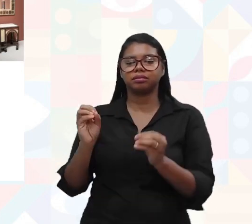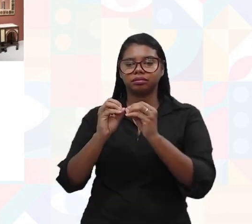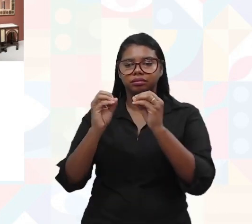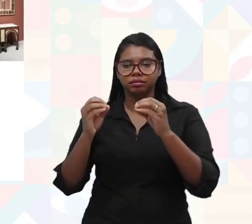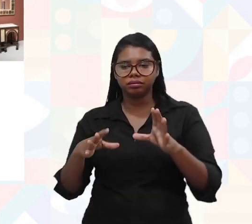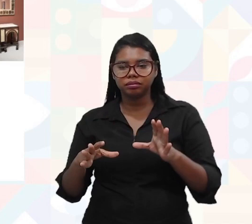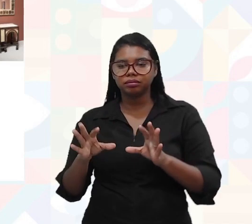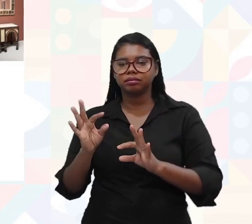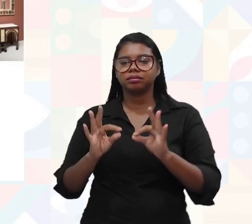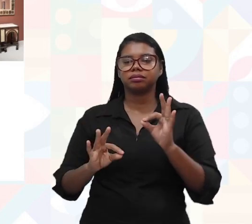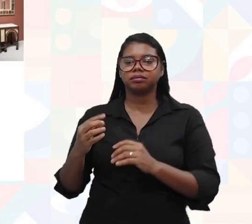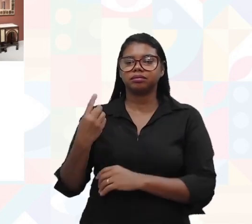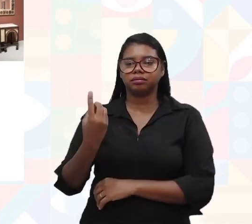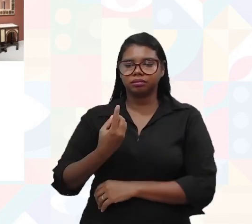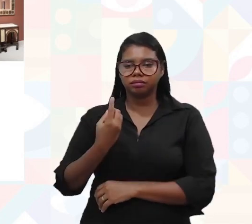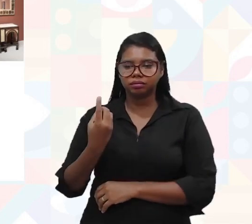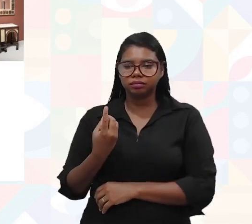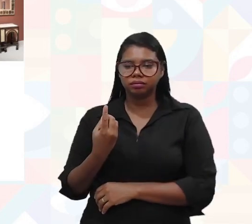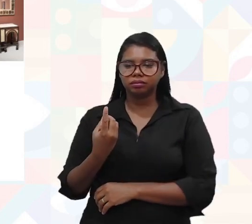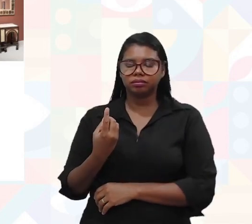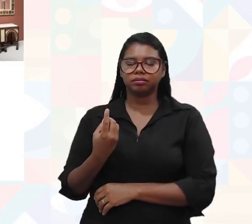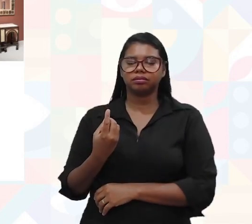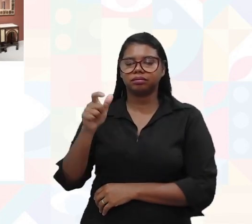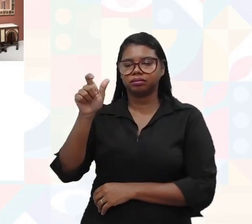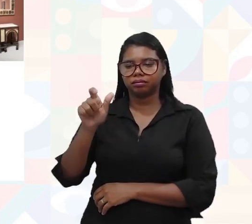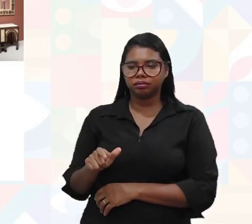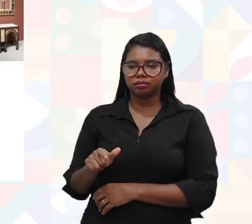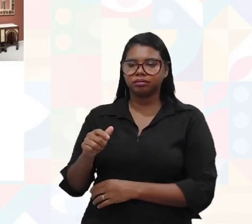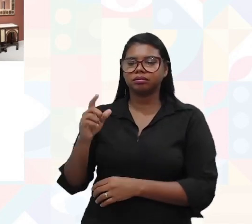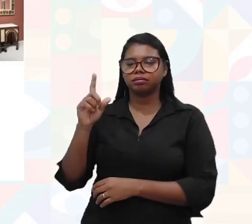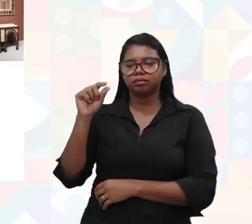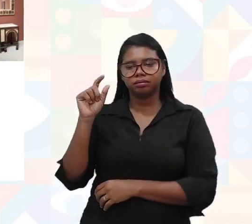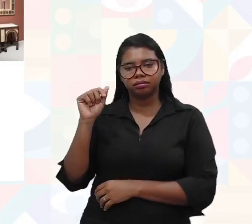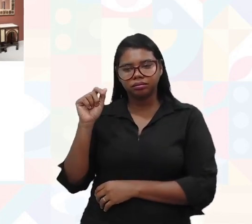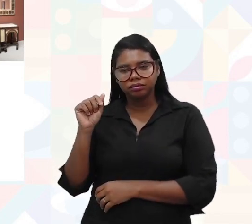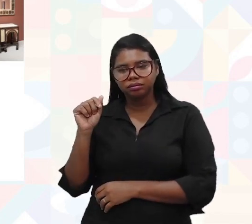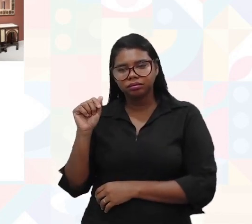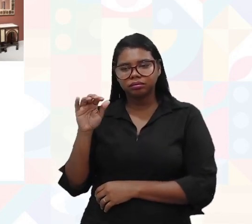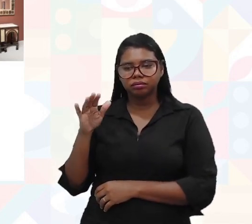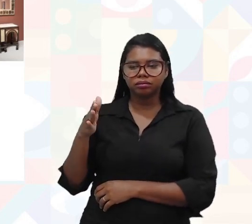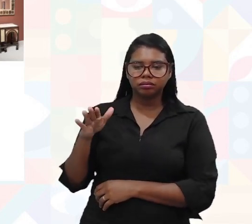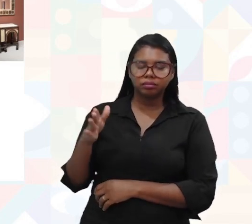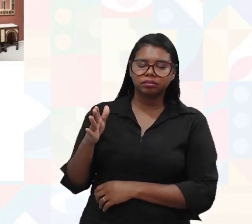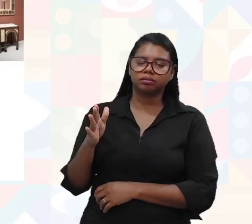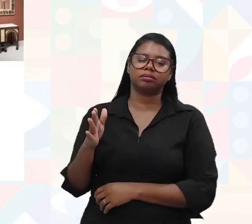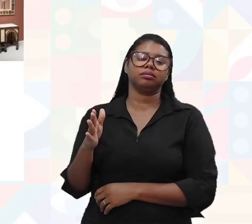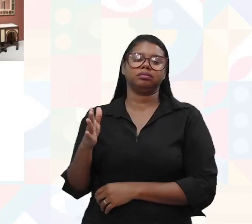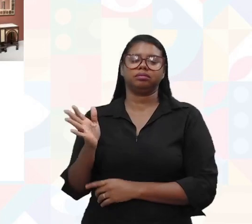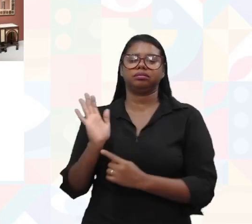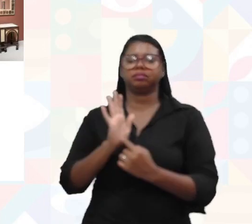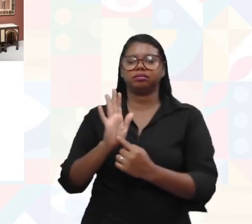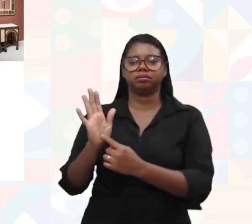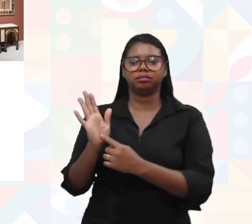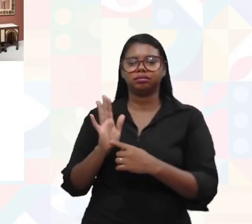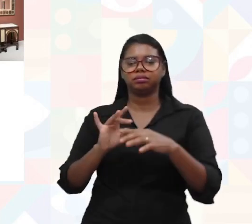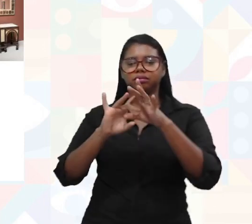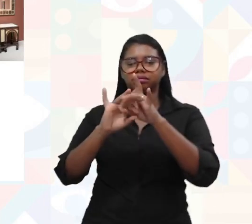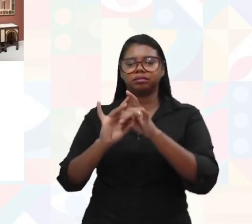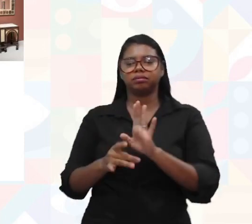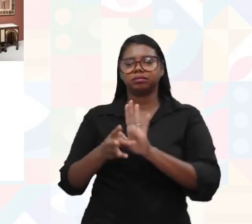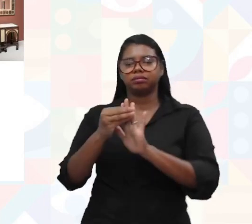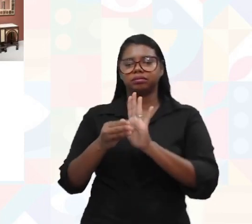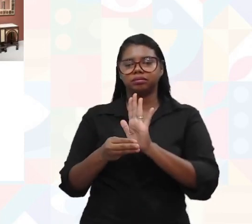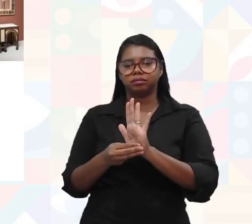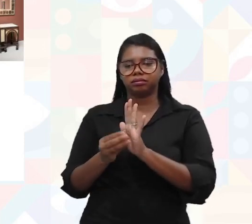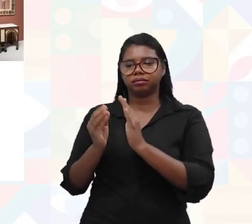mais ou menos exclusivas, né? E que tem um preço um tanto quanto elevado, mas que fazem parte desse contexto do Art Nouveau,